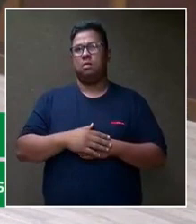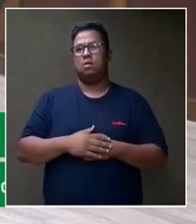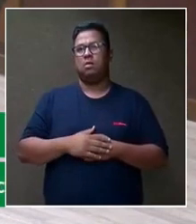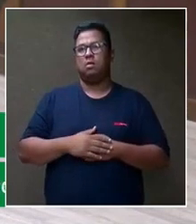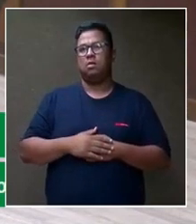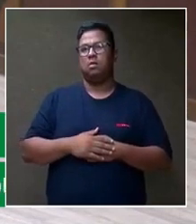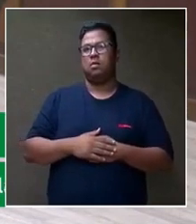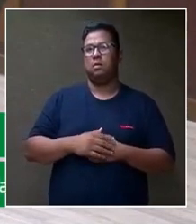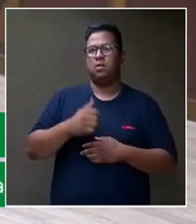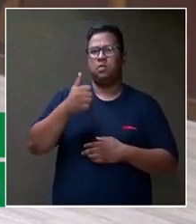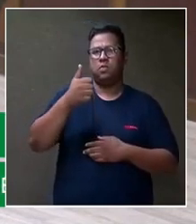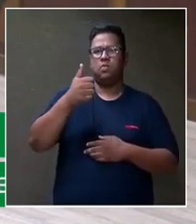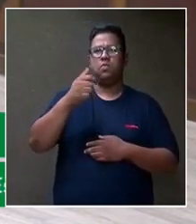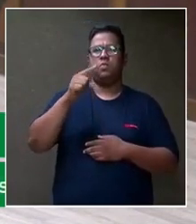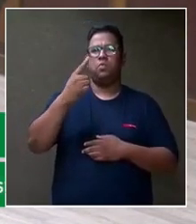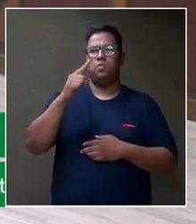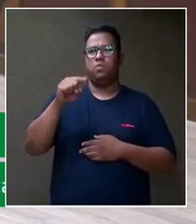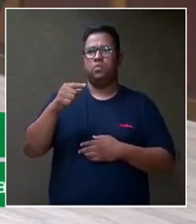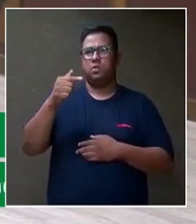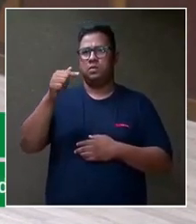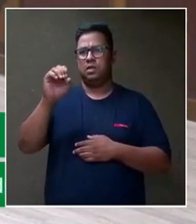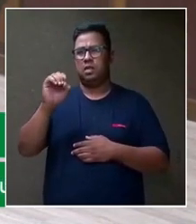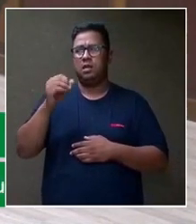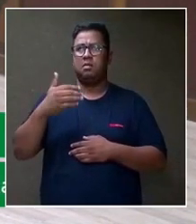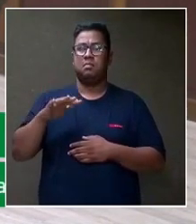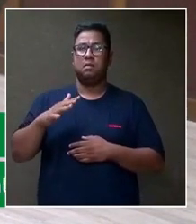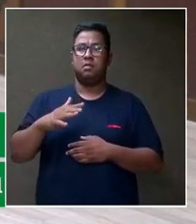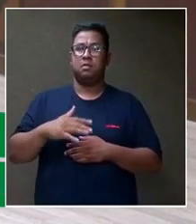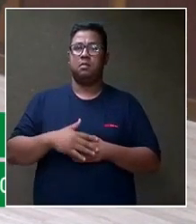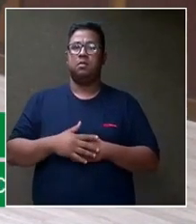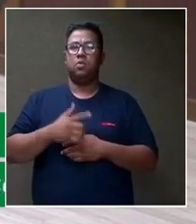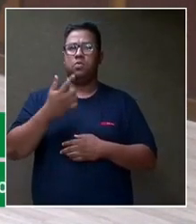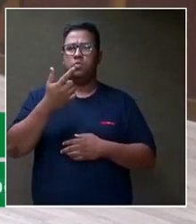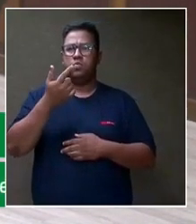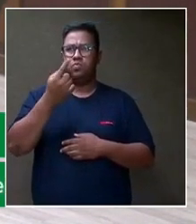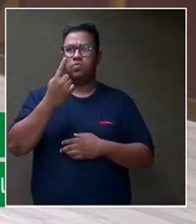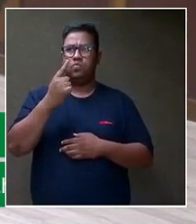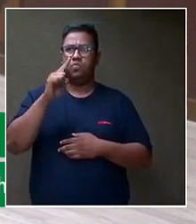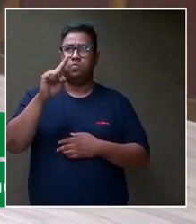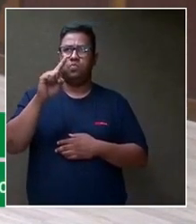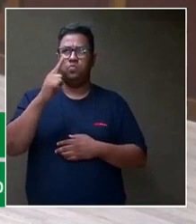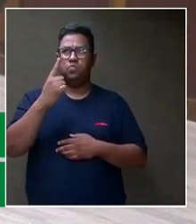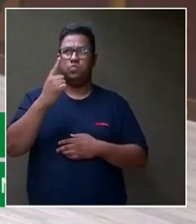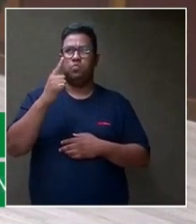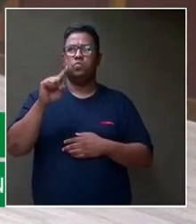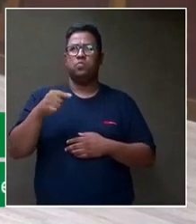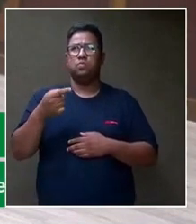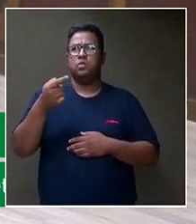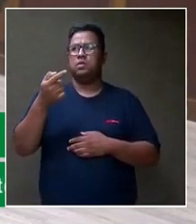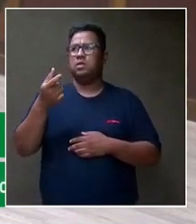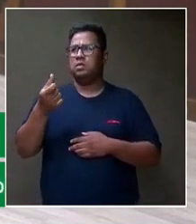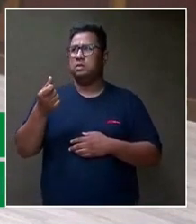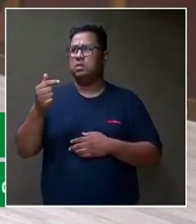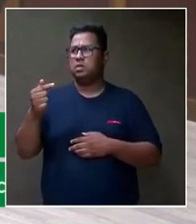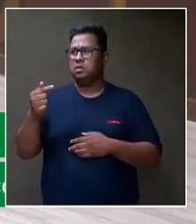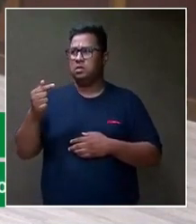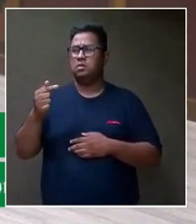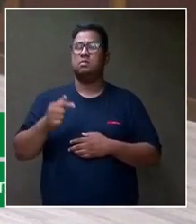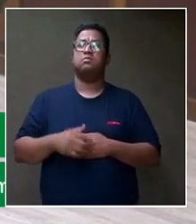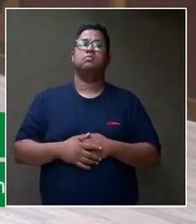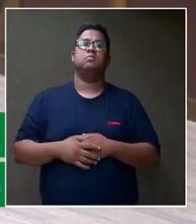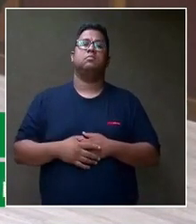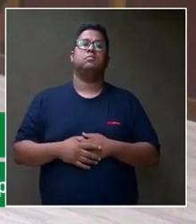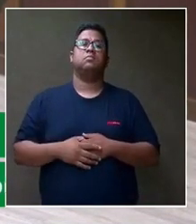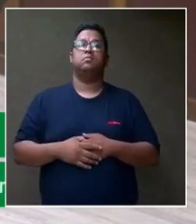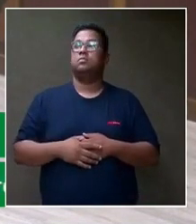ter 1,70m. Então, a senhora tem 1,67m, ela deveria ter 1,70m. Isso. Tá